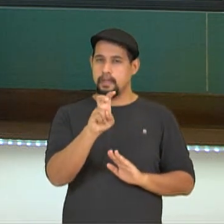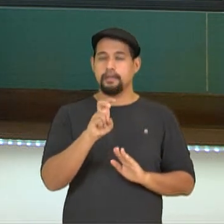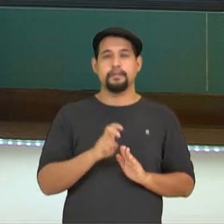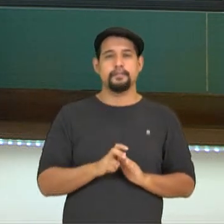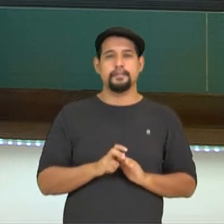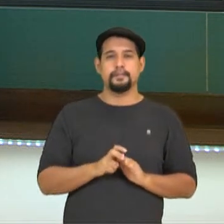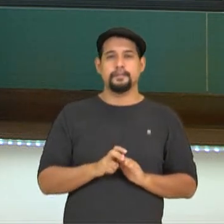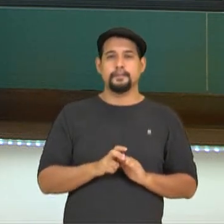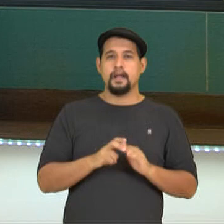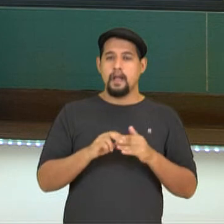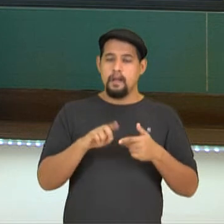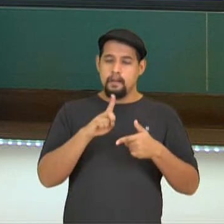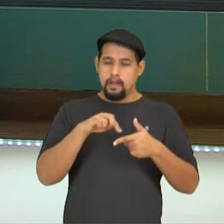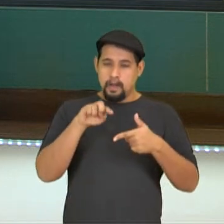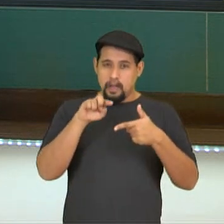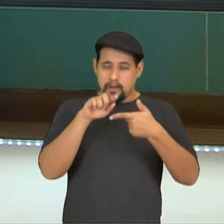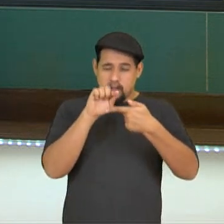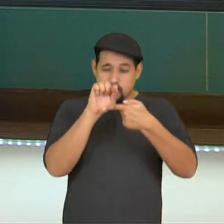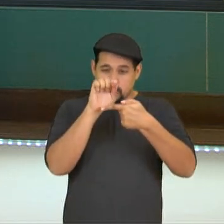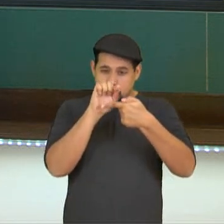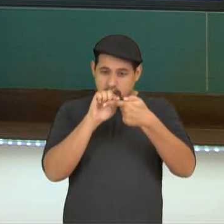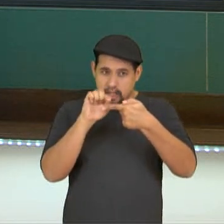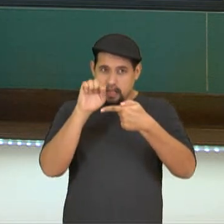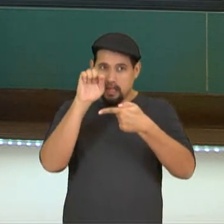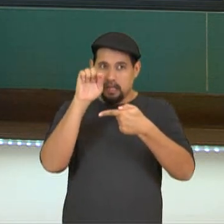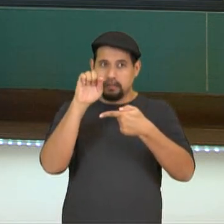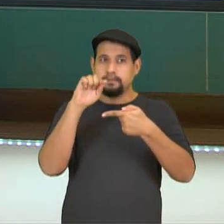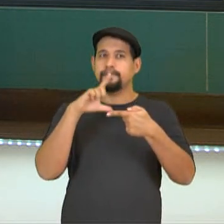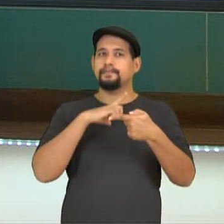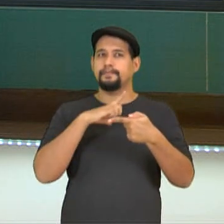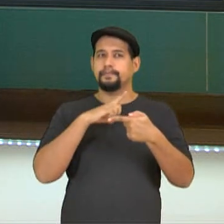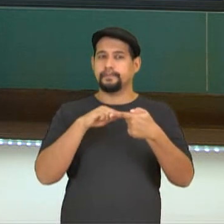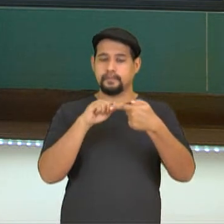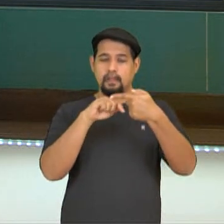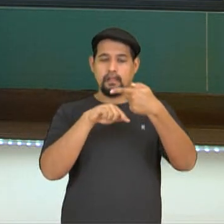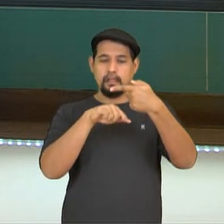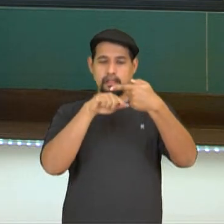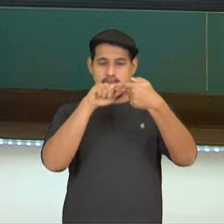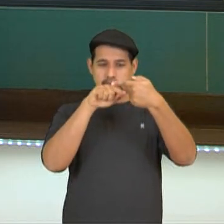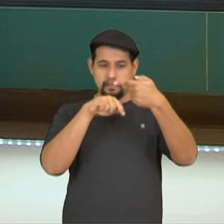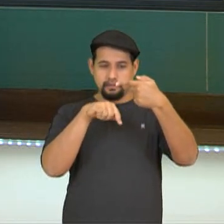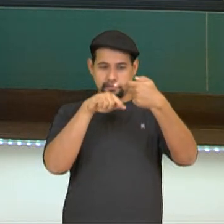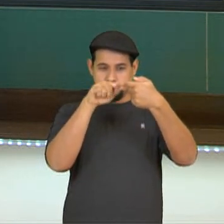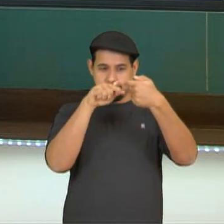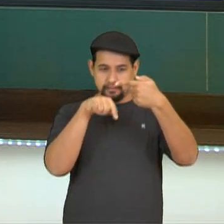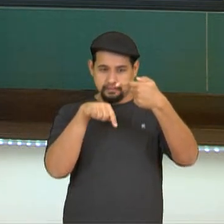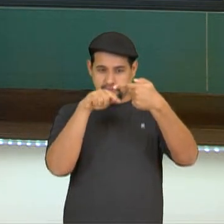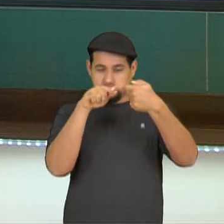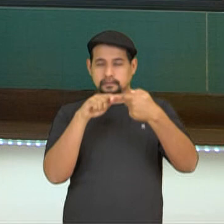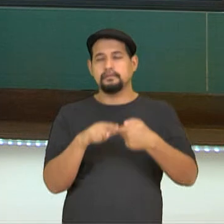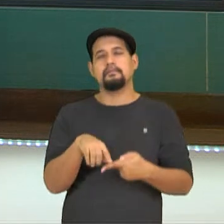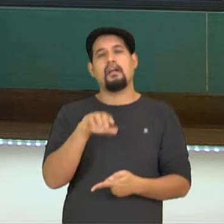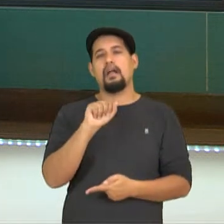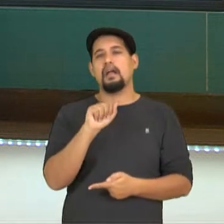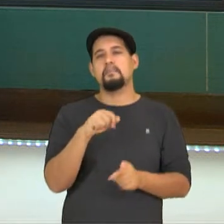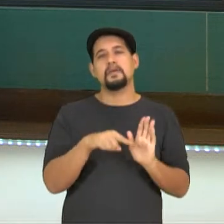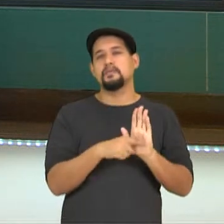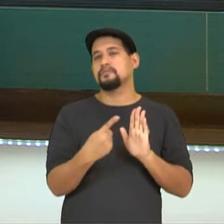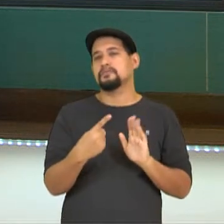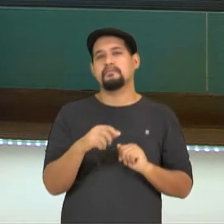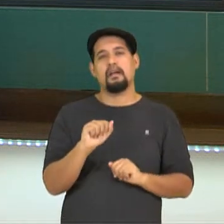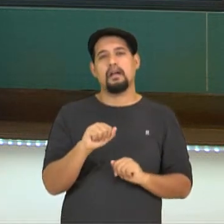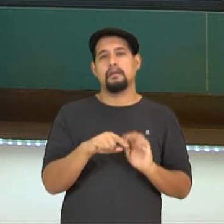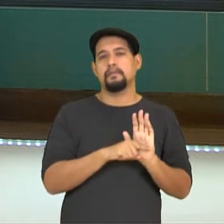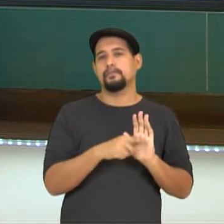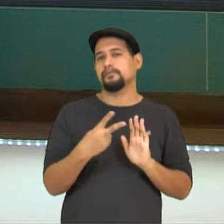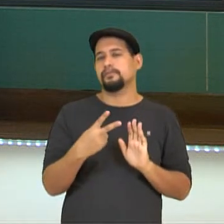mas continua, né, com uma abertura aí bem expressiva. E se o a vale menos 1, se o a vale menos 2 e se o a vale